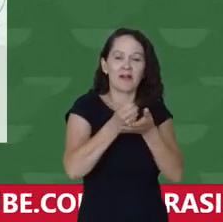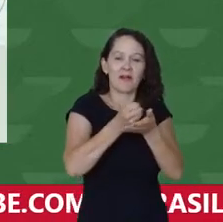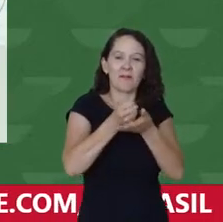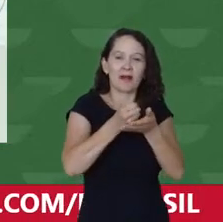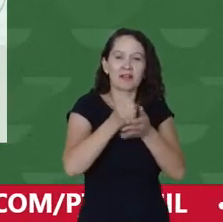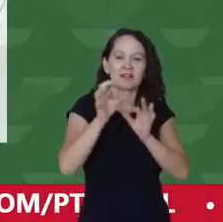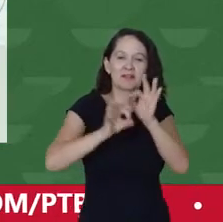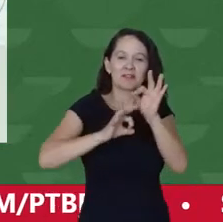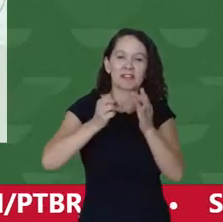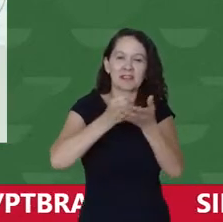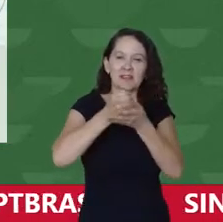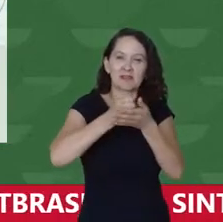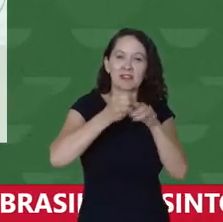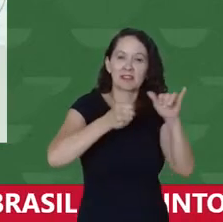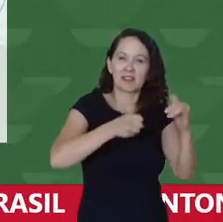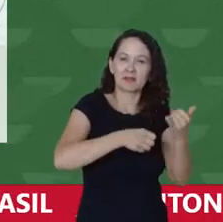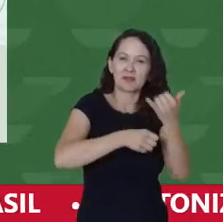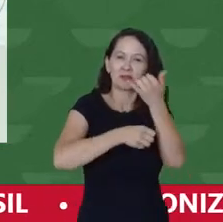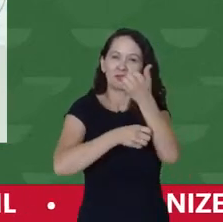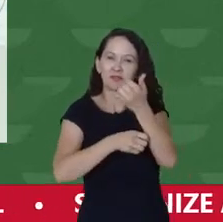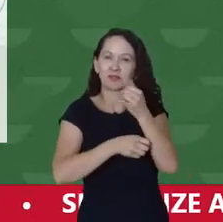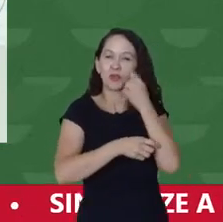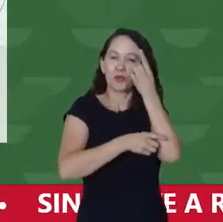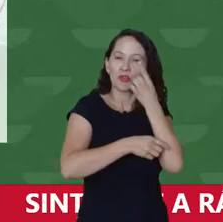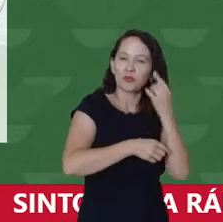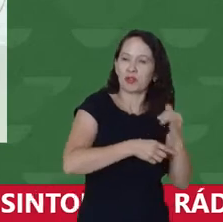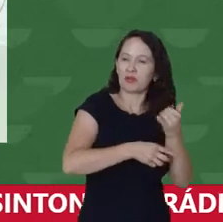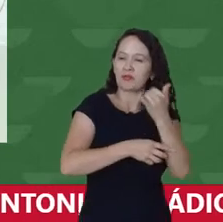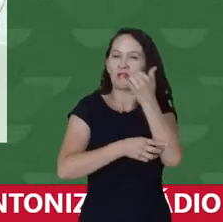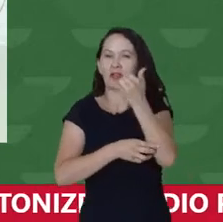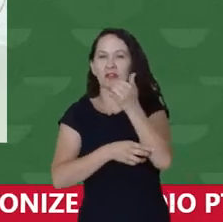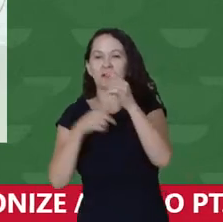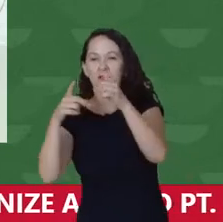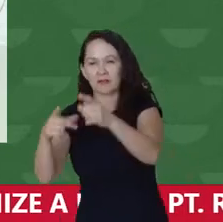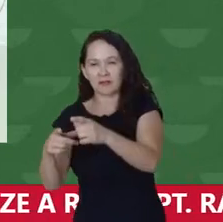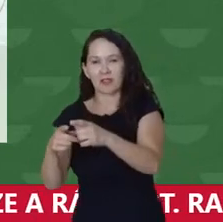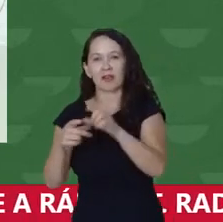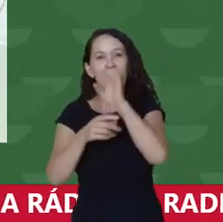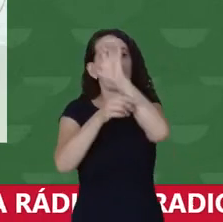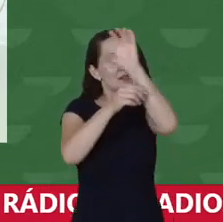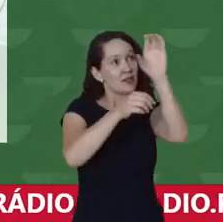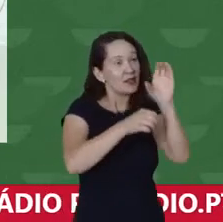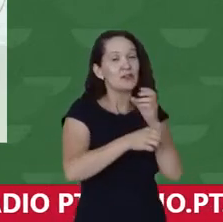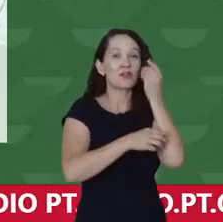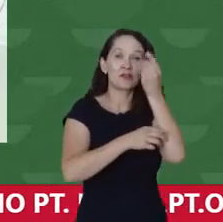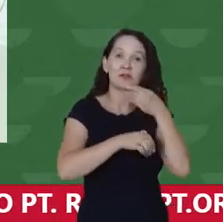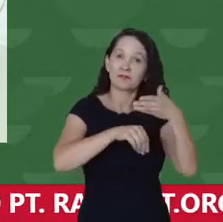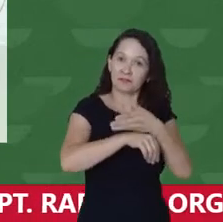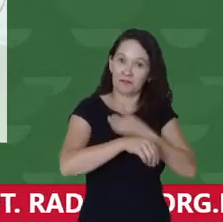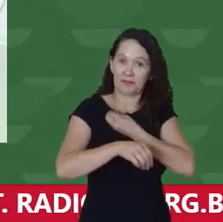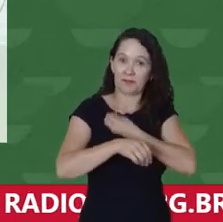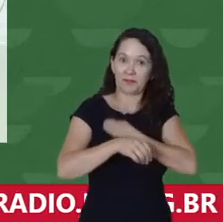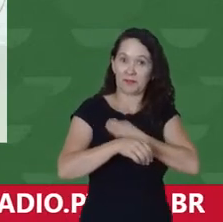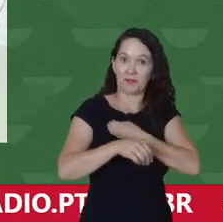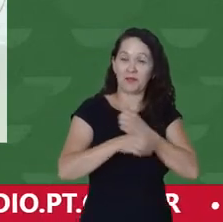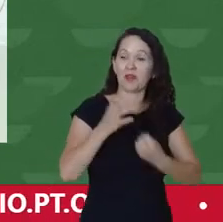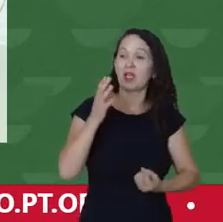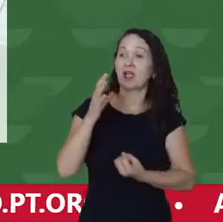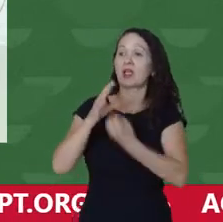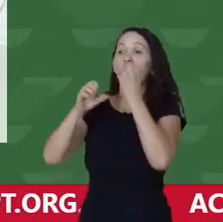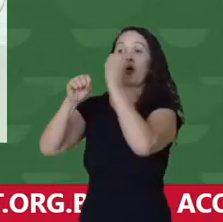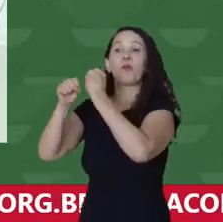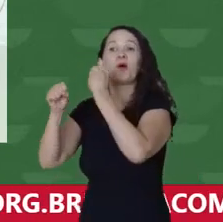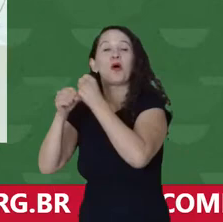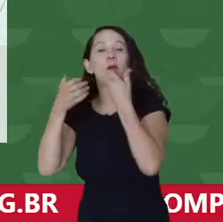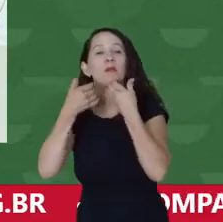lá mesmo, no aeroporto, que o deputado embarca e desembarca, na região que o deputado frequenta e está indo lá inaugurar uma obra,